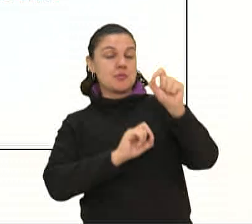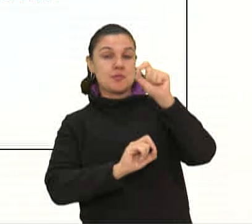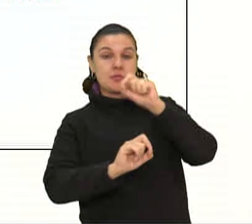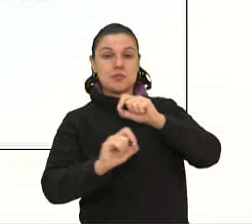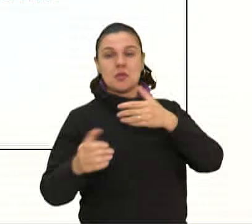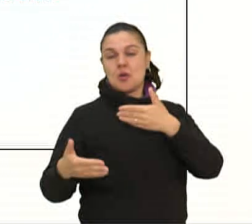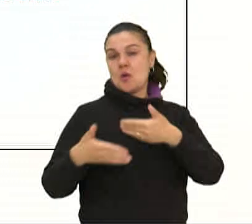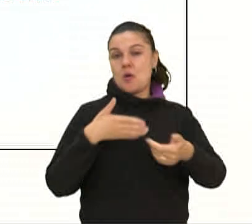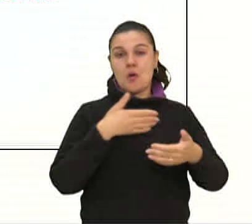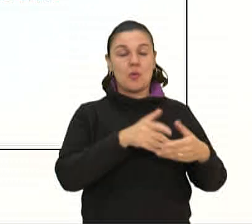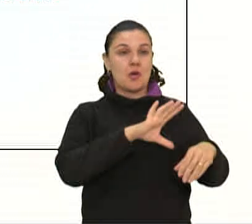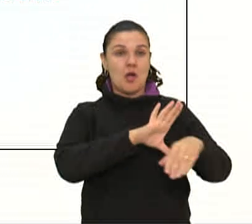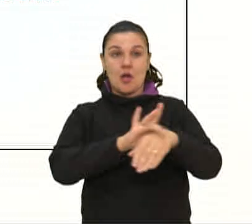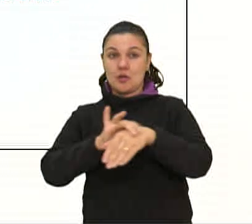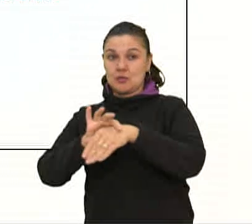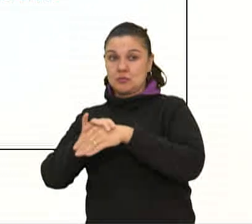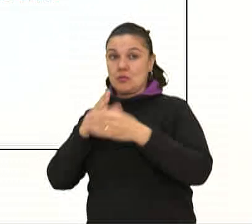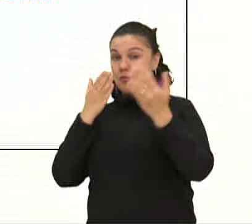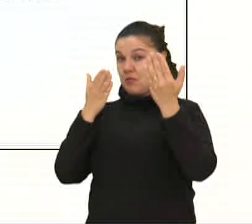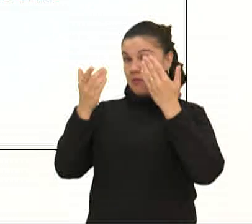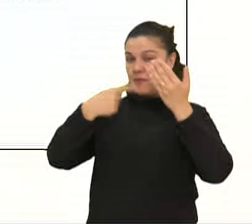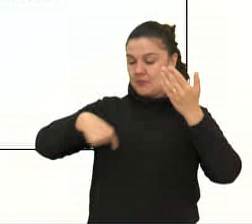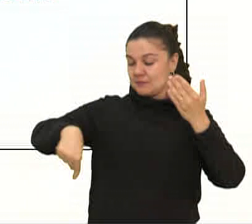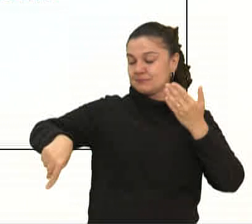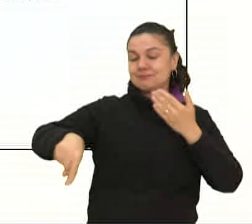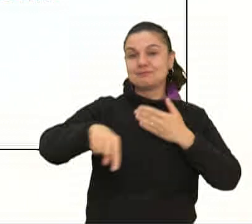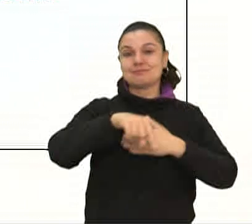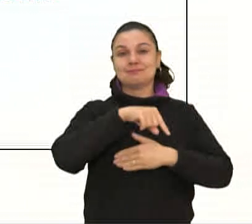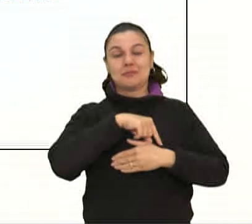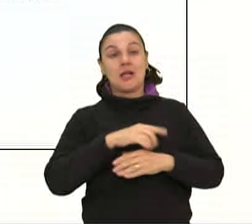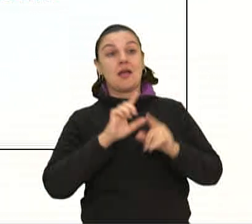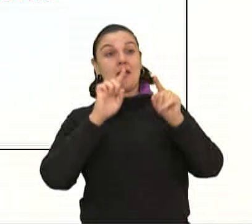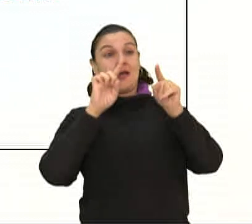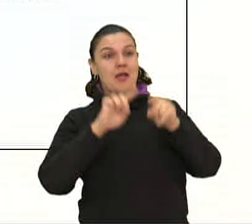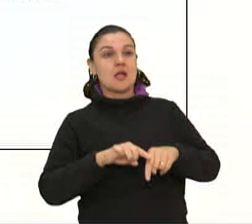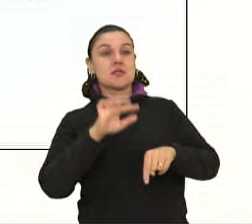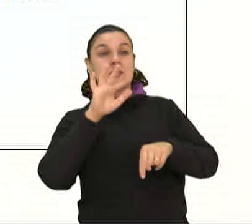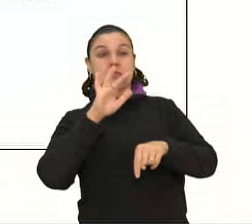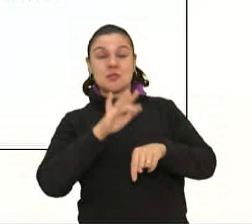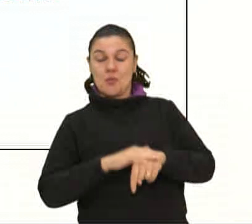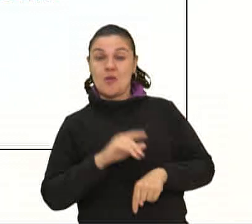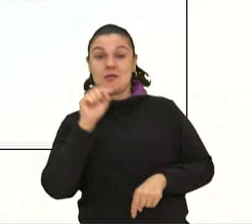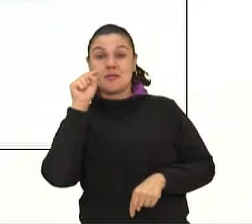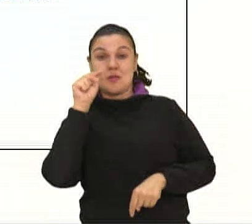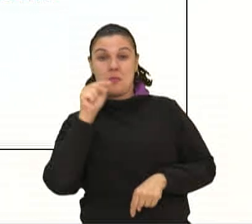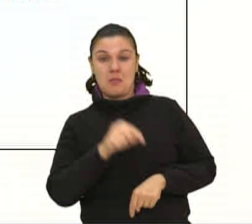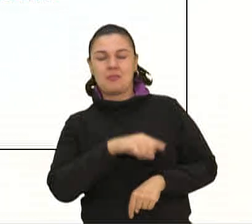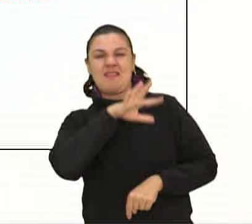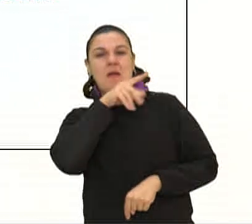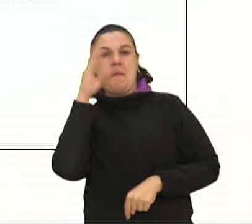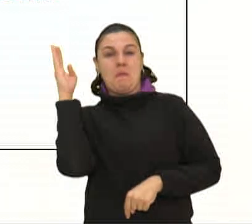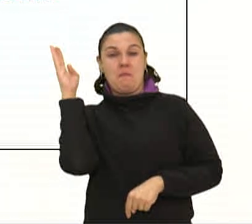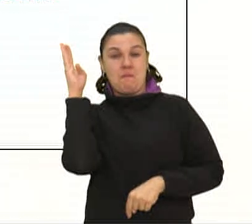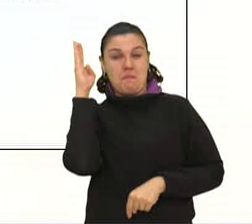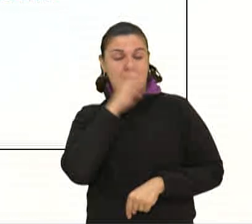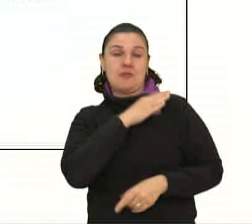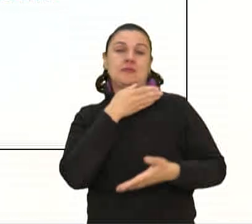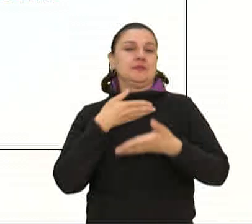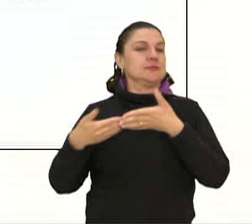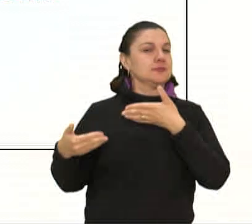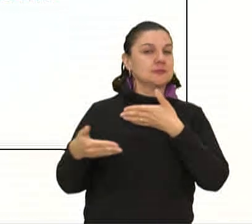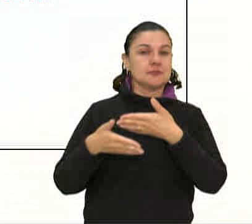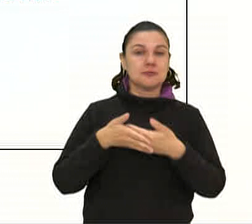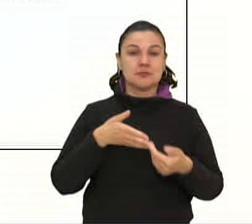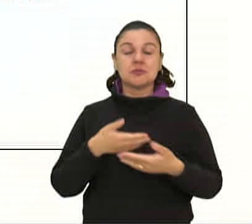quais frases você encontrou. Aqui eu destaco algumas que eu gosto. Né? Corrupção da mente é